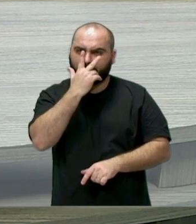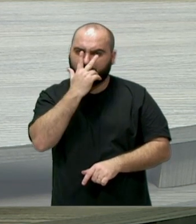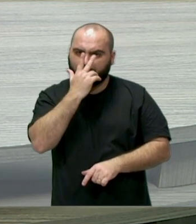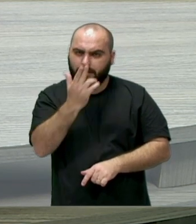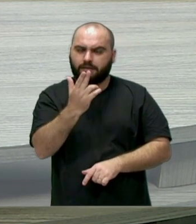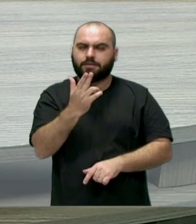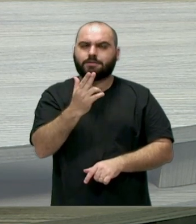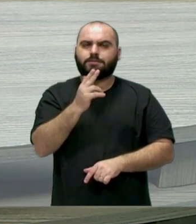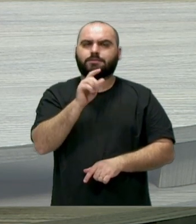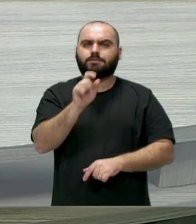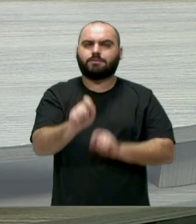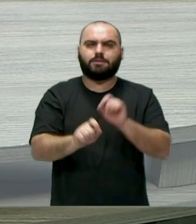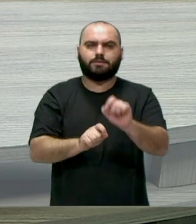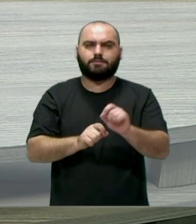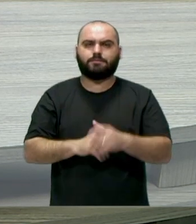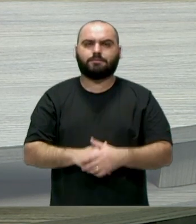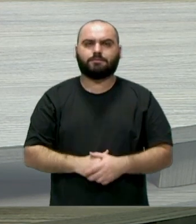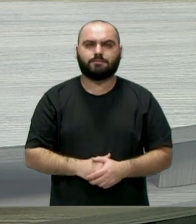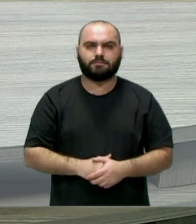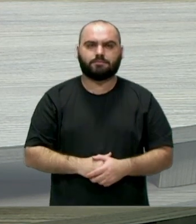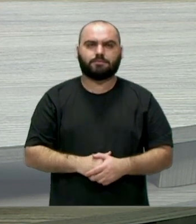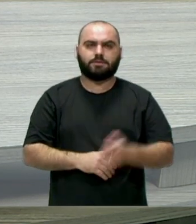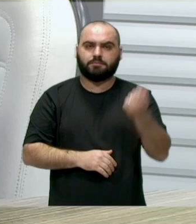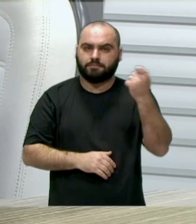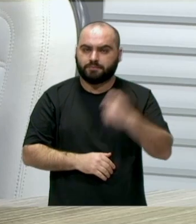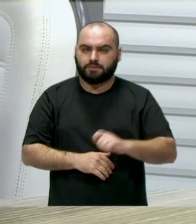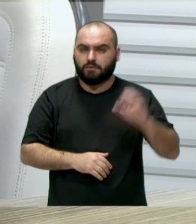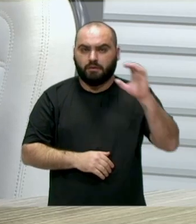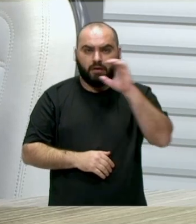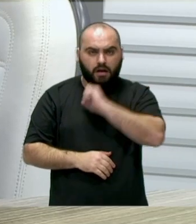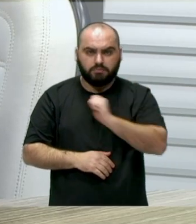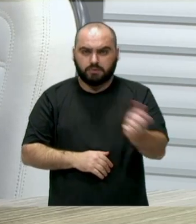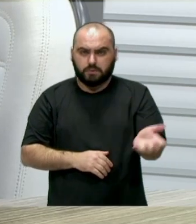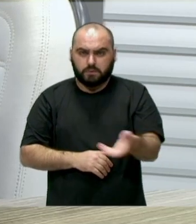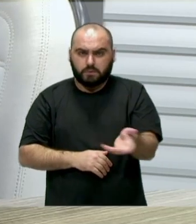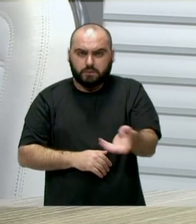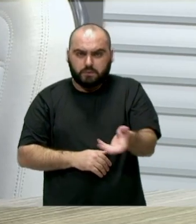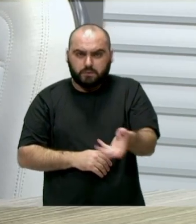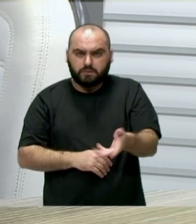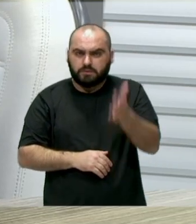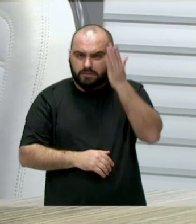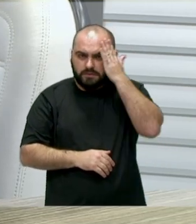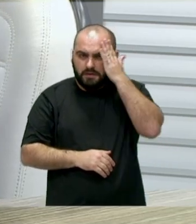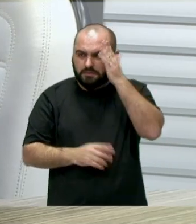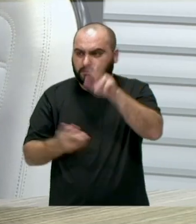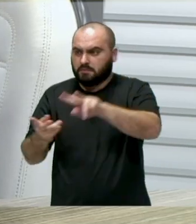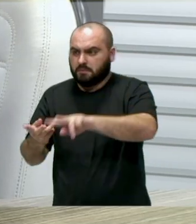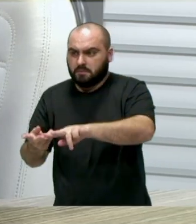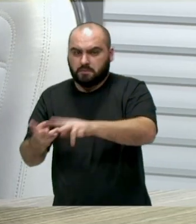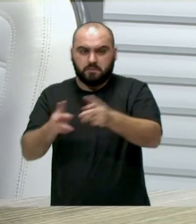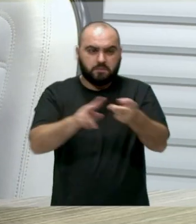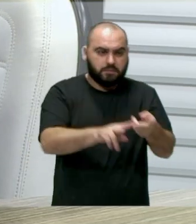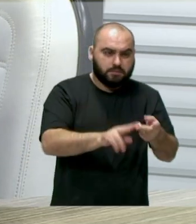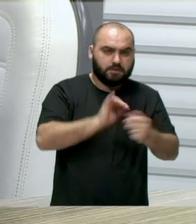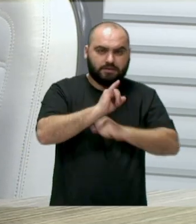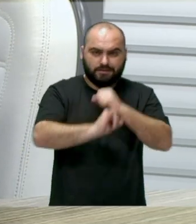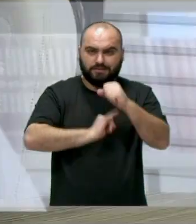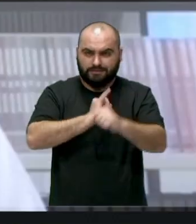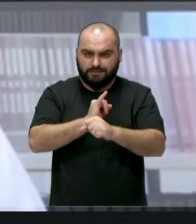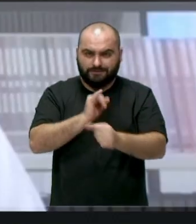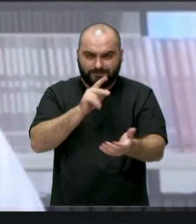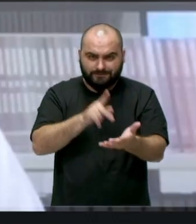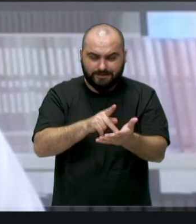uma corrida, digamos assim, teve que ser apressado esse processo todo de transferir tudo para online.